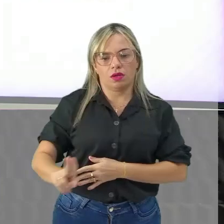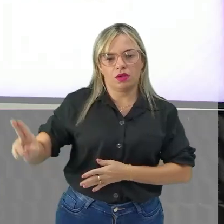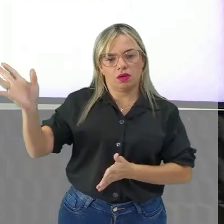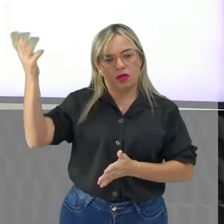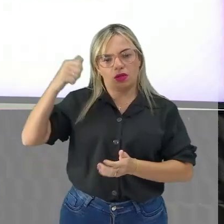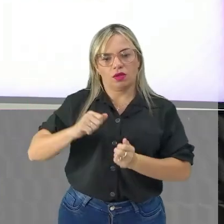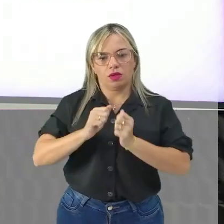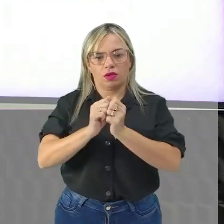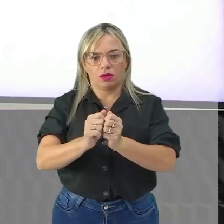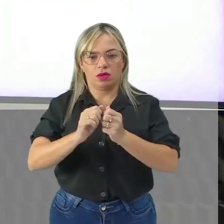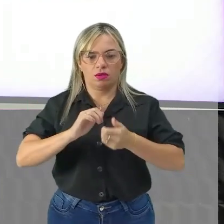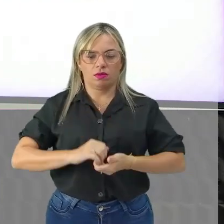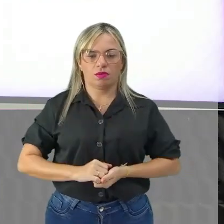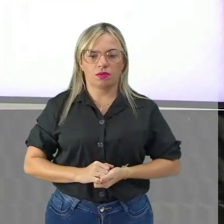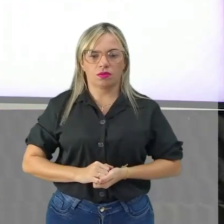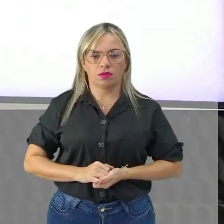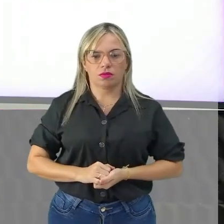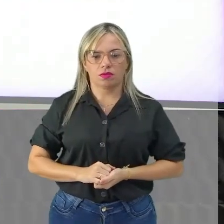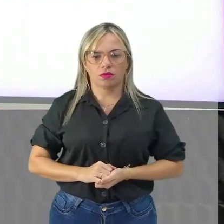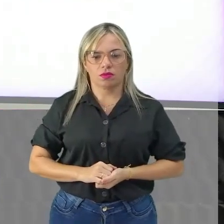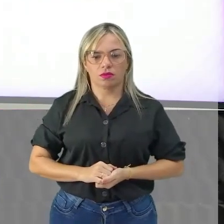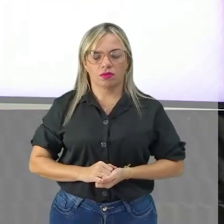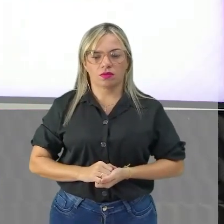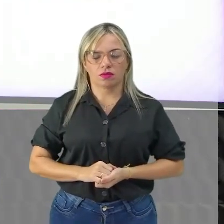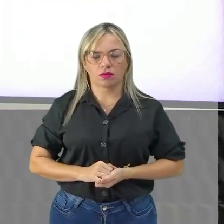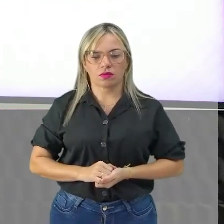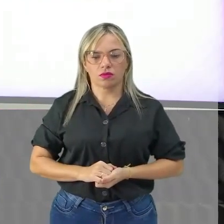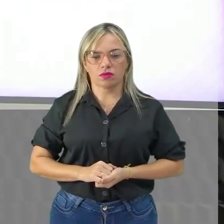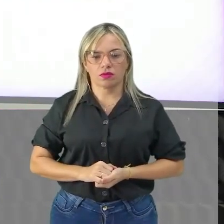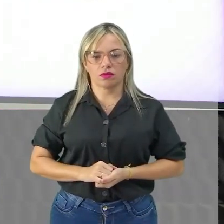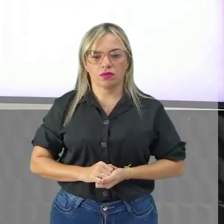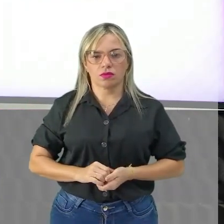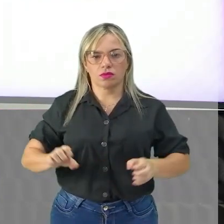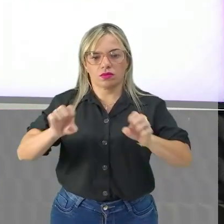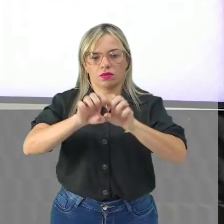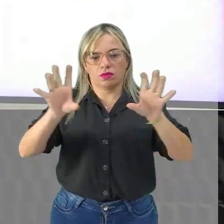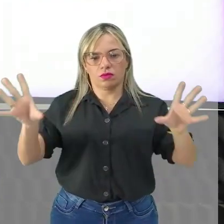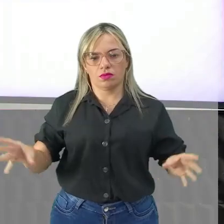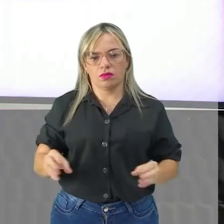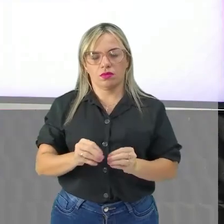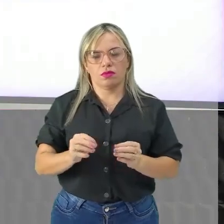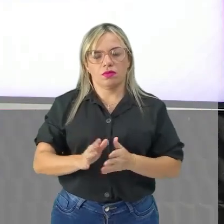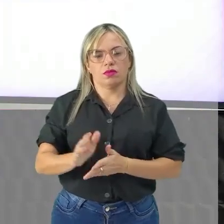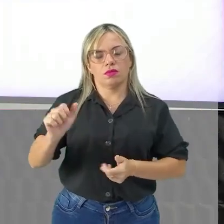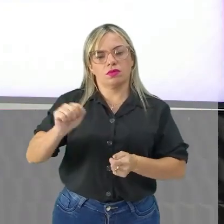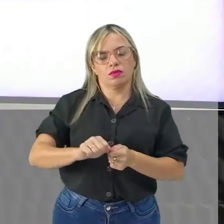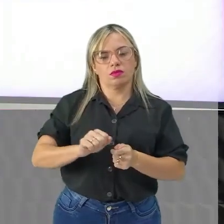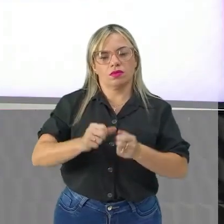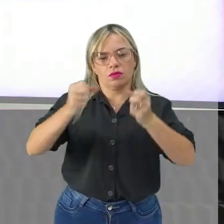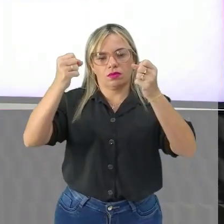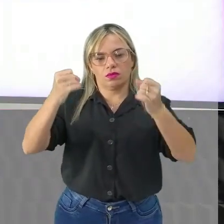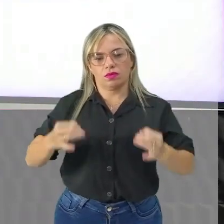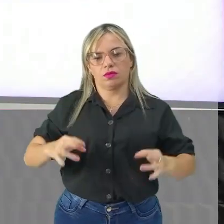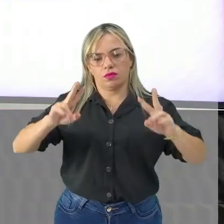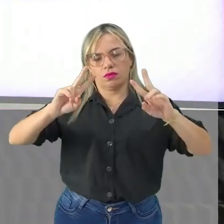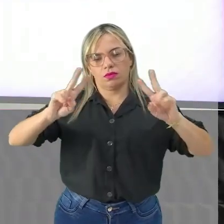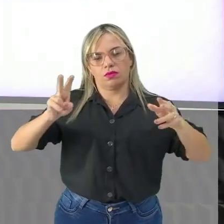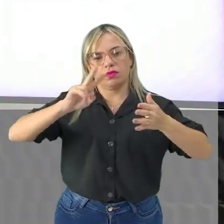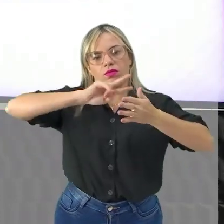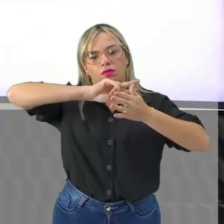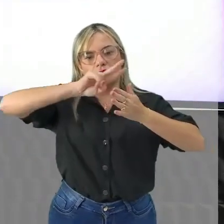lá. Então, a ecologista, né, fez essas considerações a respeito das espécies,